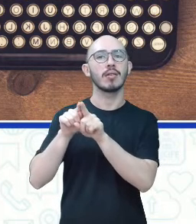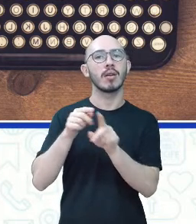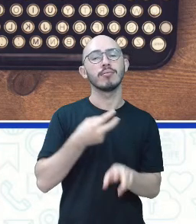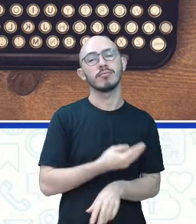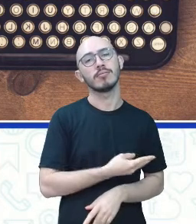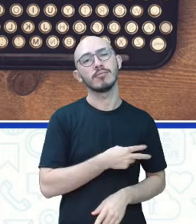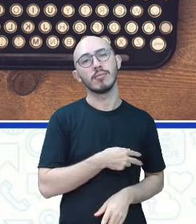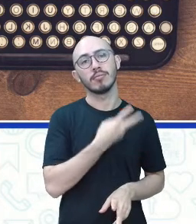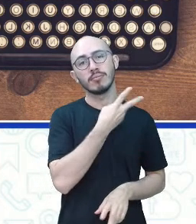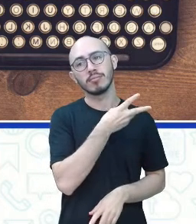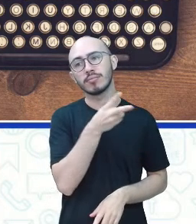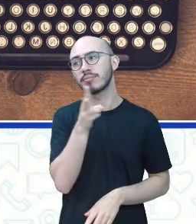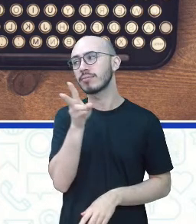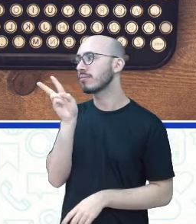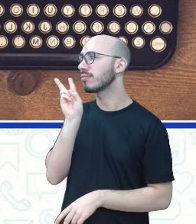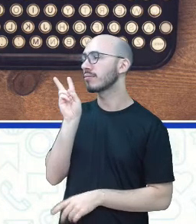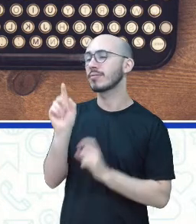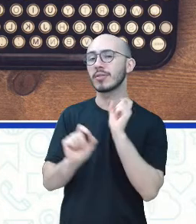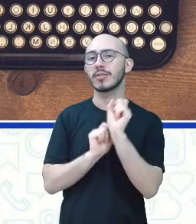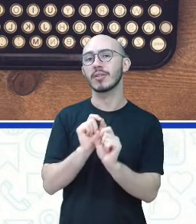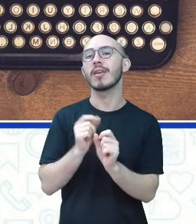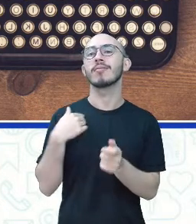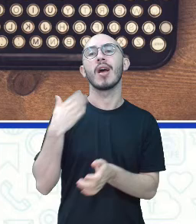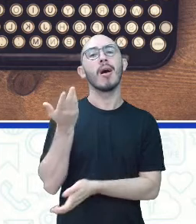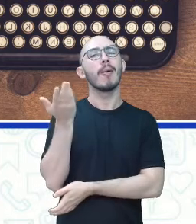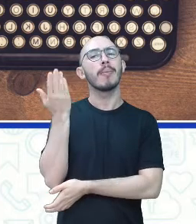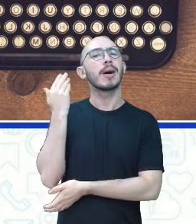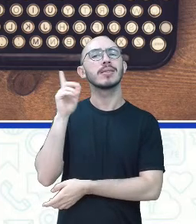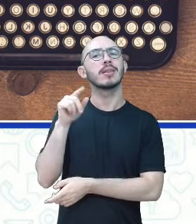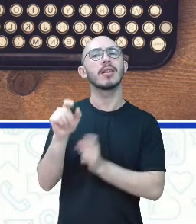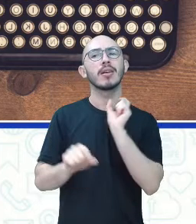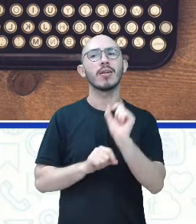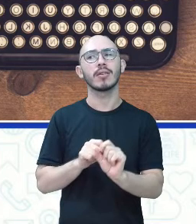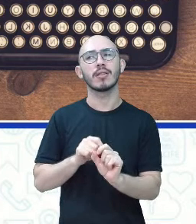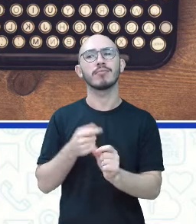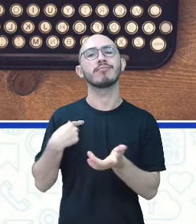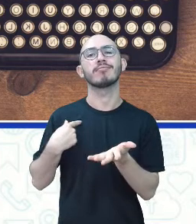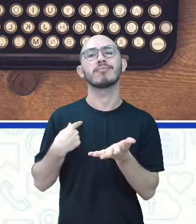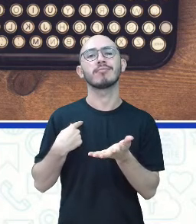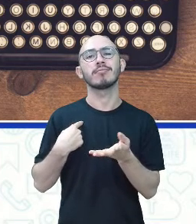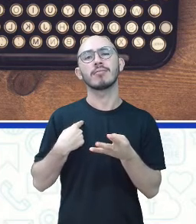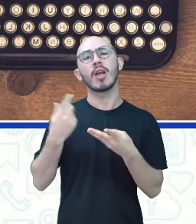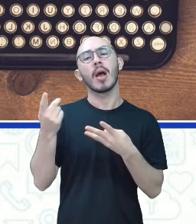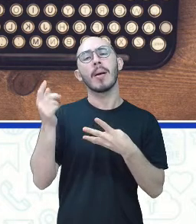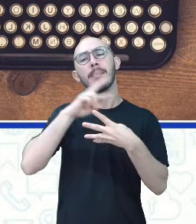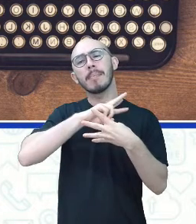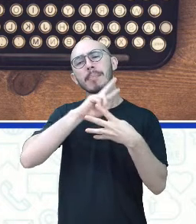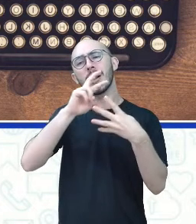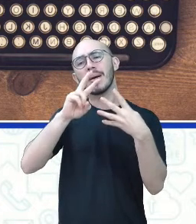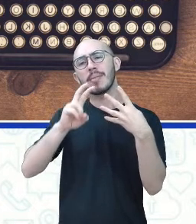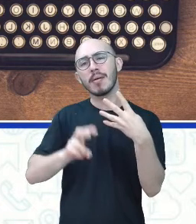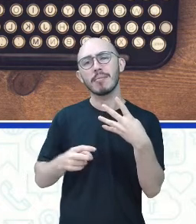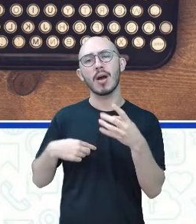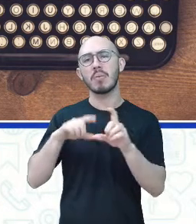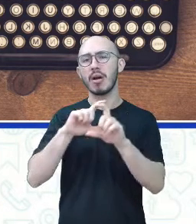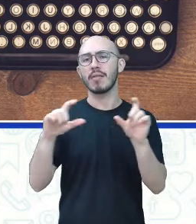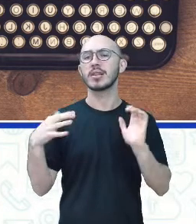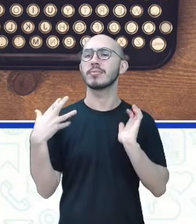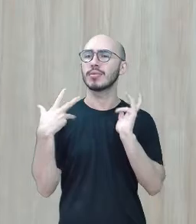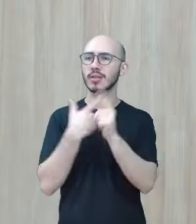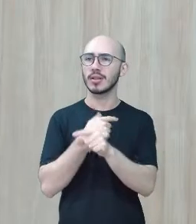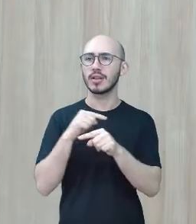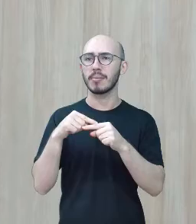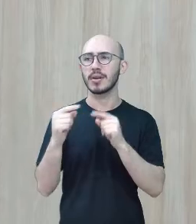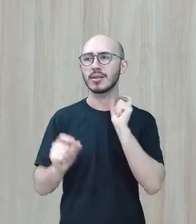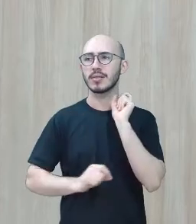gente conhece. Então, o seu passado nada mais é do que uma tessitura de reminiscências. Veja que frase bonita. Mas isso aqui não